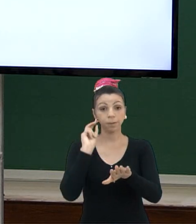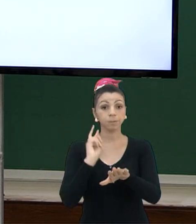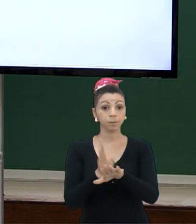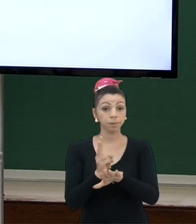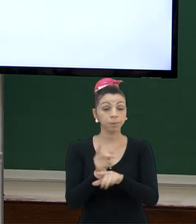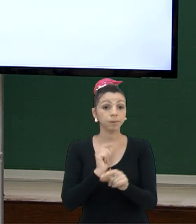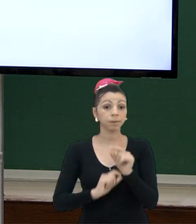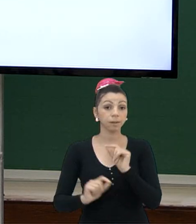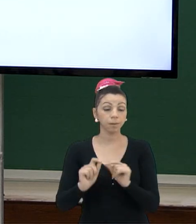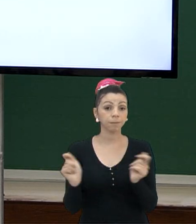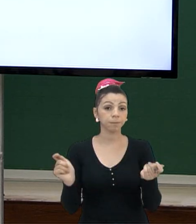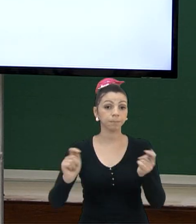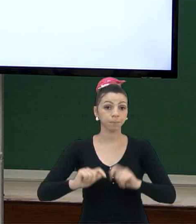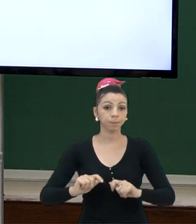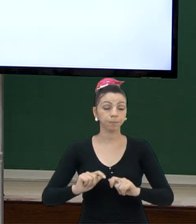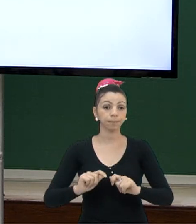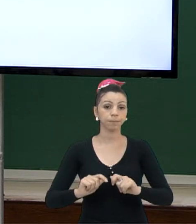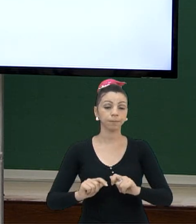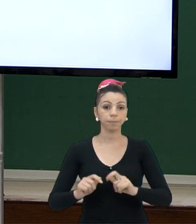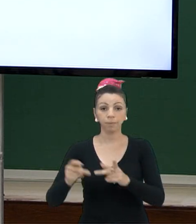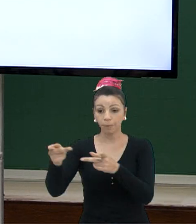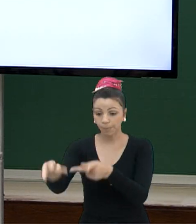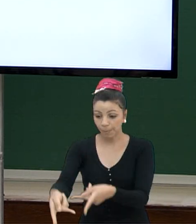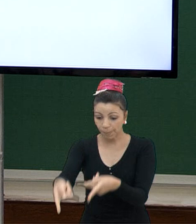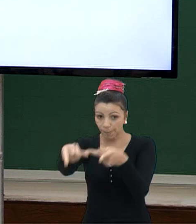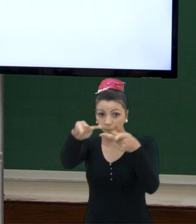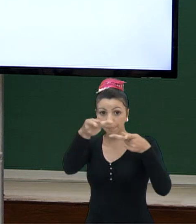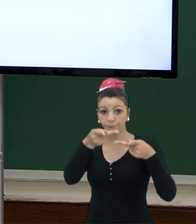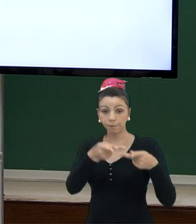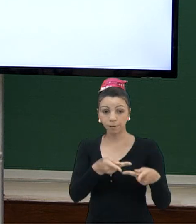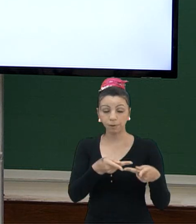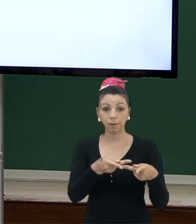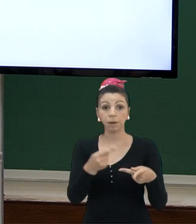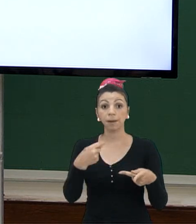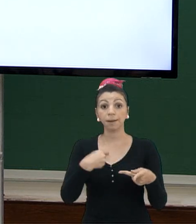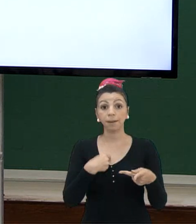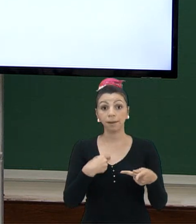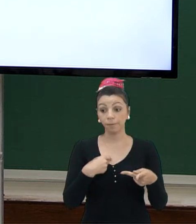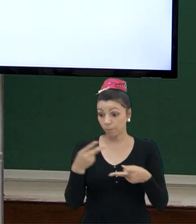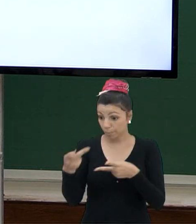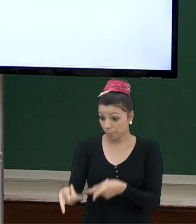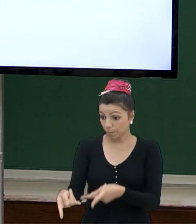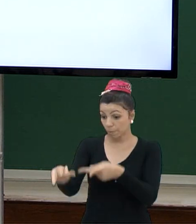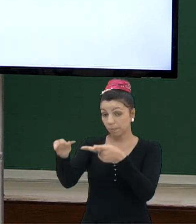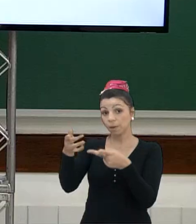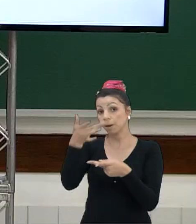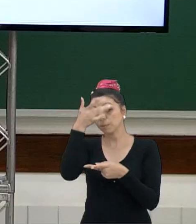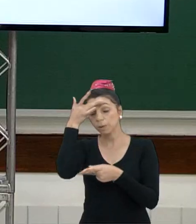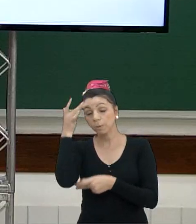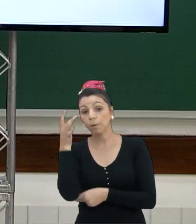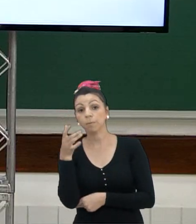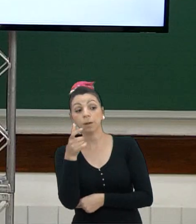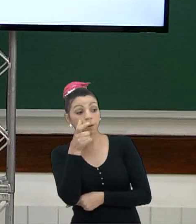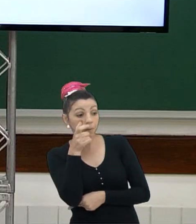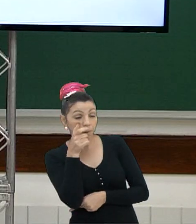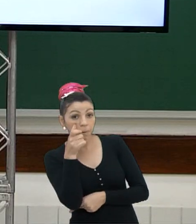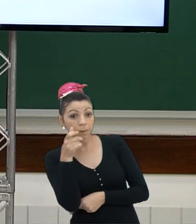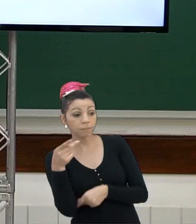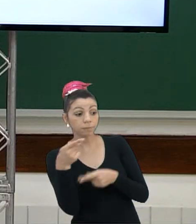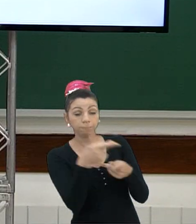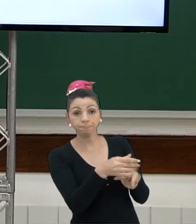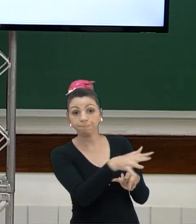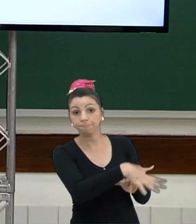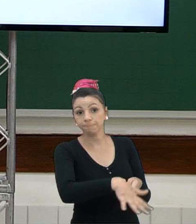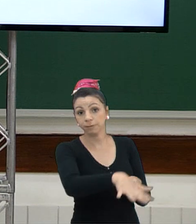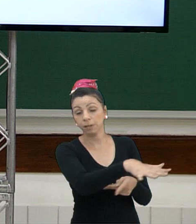sempre, eu preciso fazer um convite. Eu estarei convidando as pessoas para visitar a